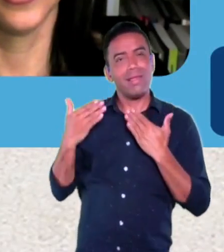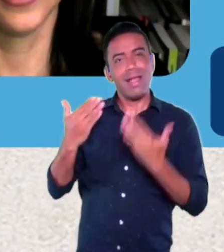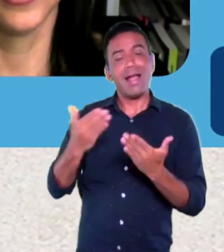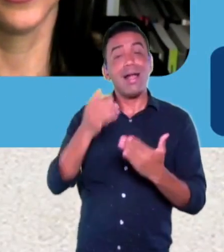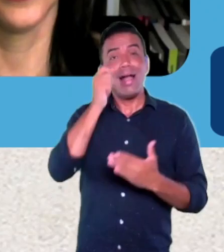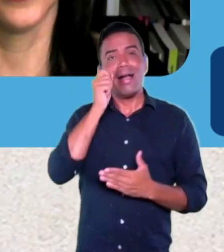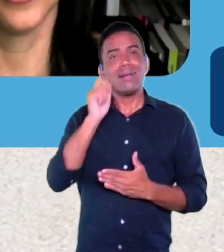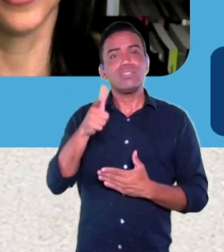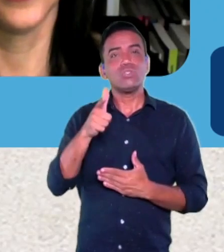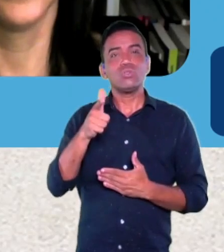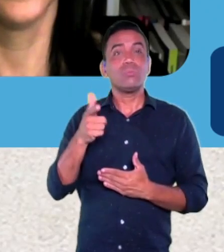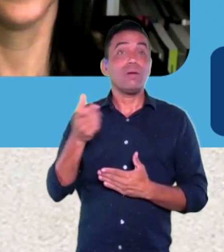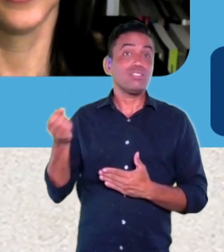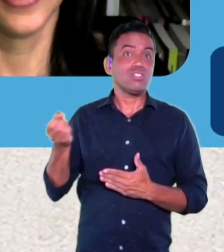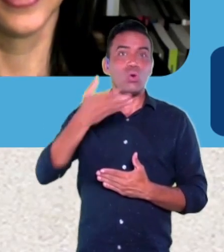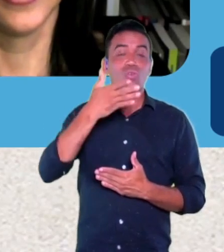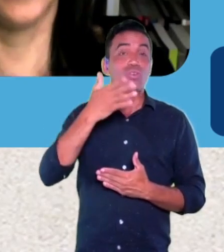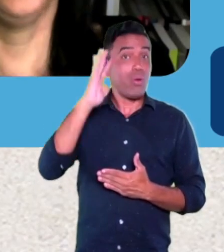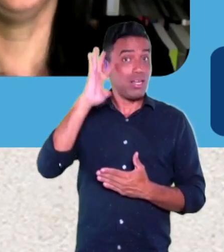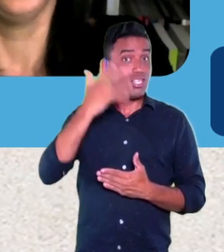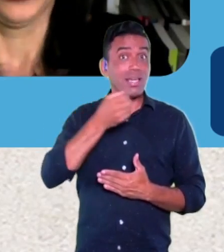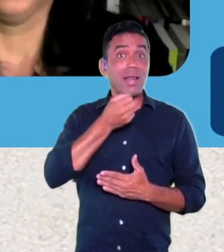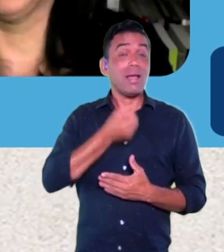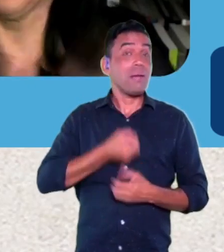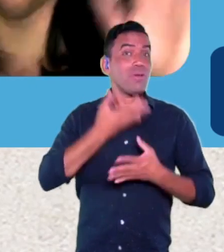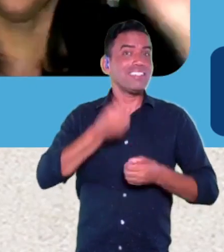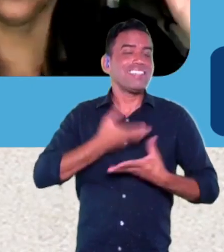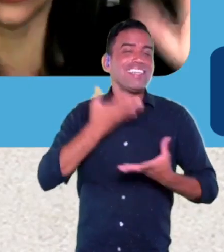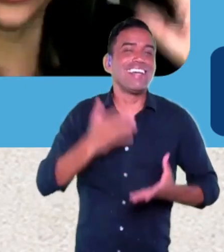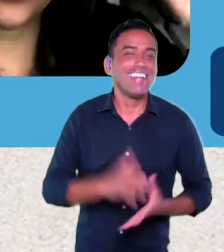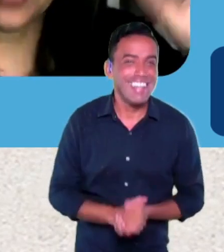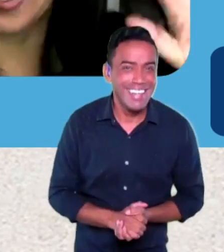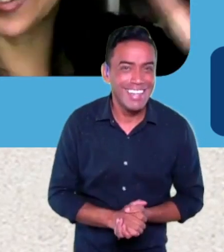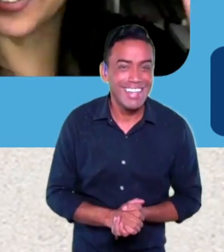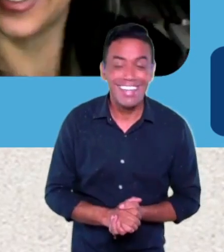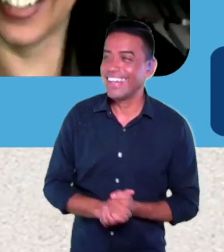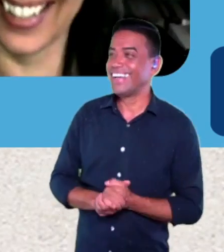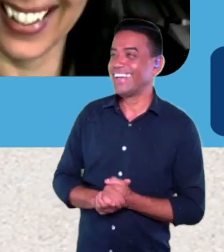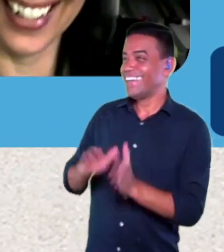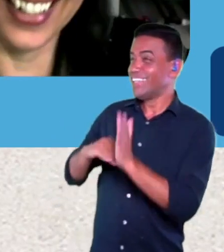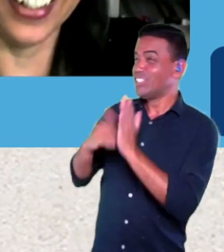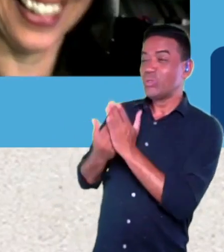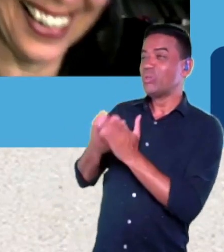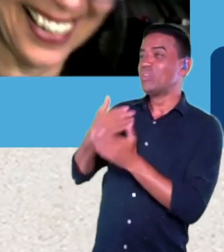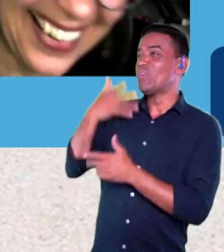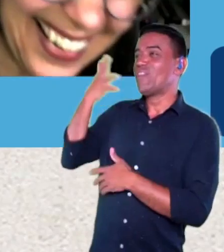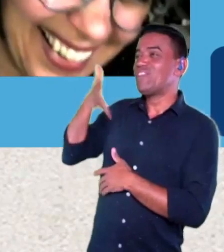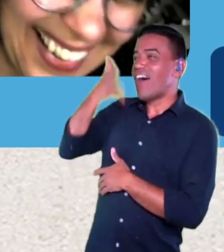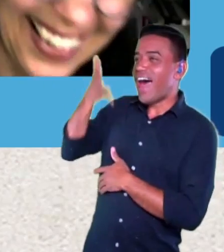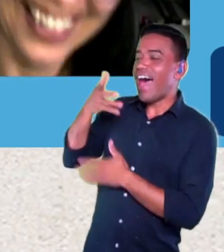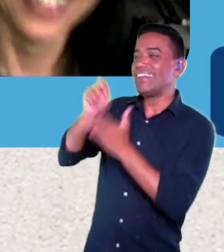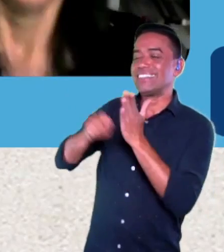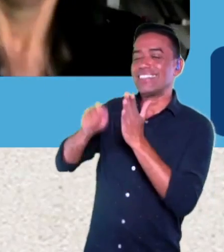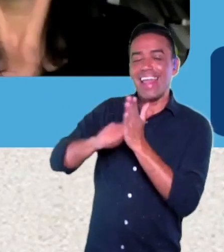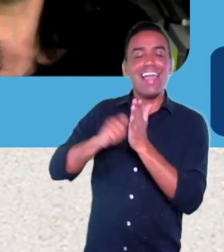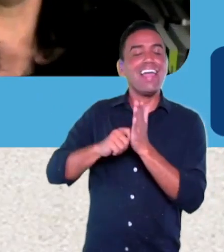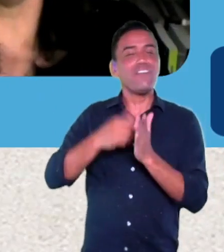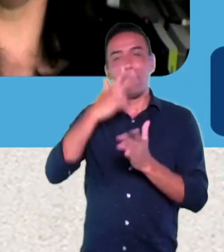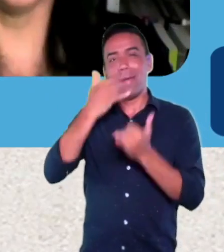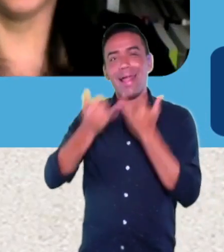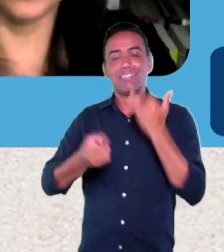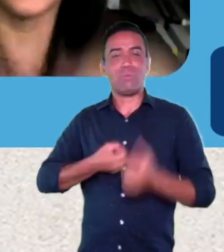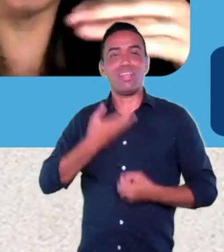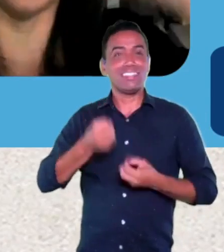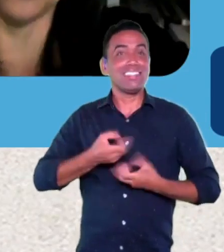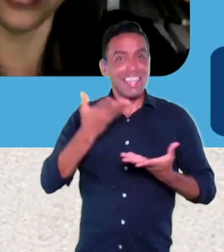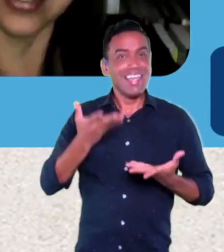é o mais novo. Eu já achei que era uma poesia. Isso que é bom. Aí que eu dei conta que era a capa azul. Tá vendo?